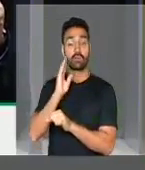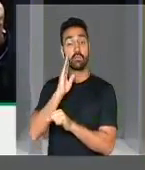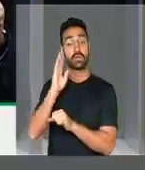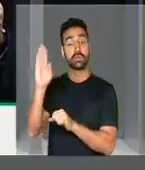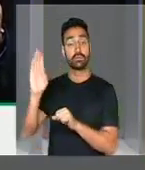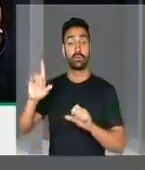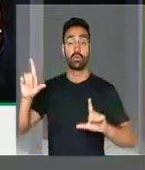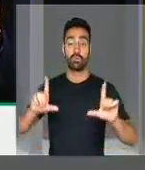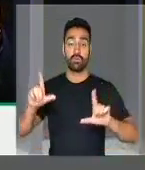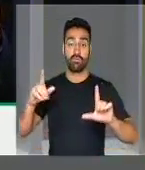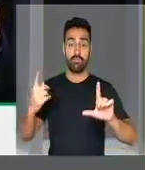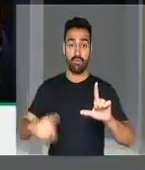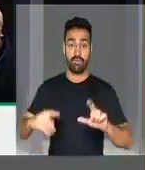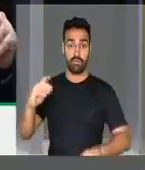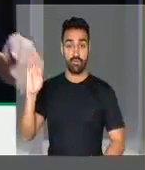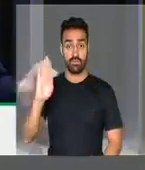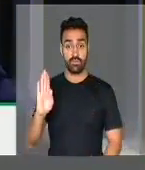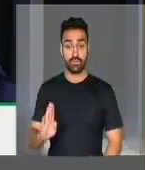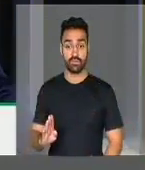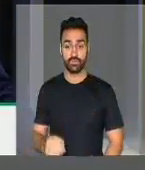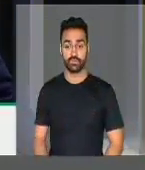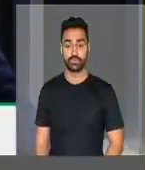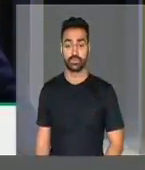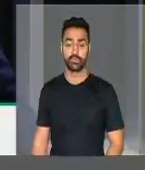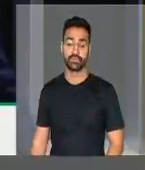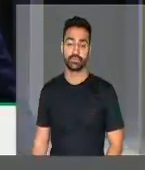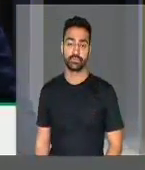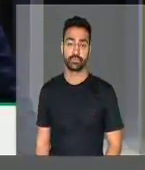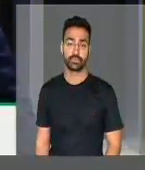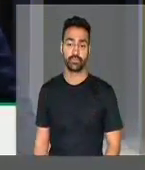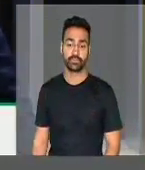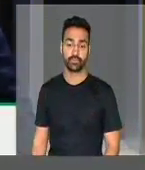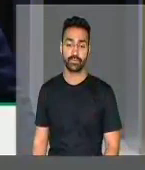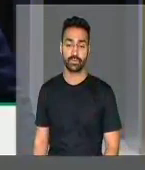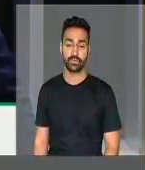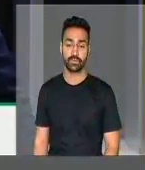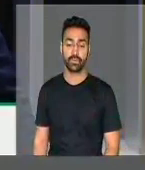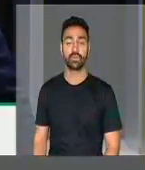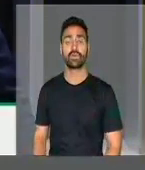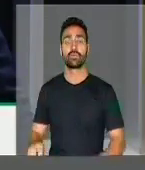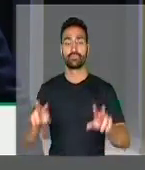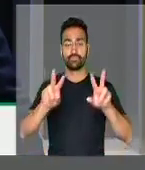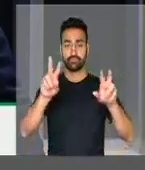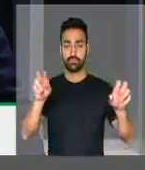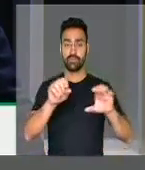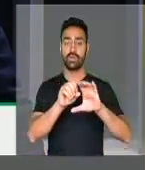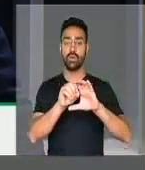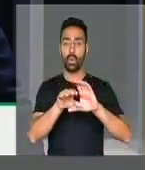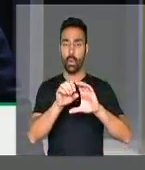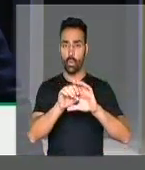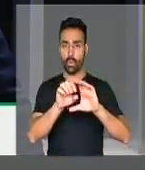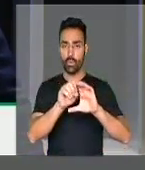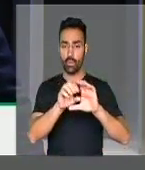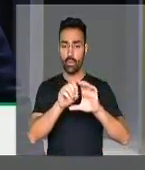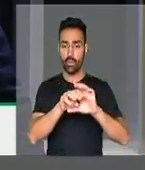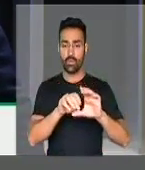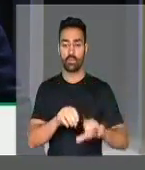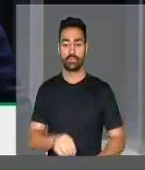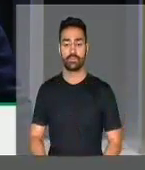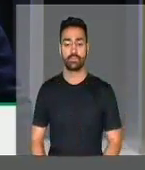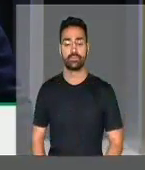do país me refiro à rede globo de comunicação